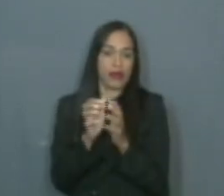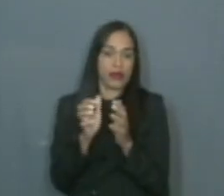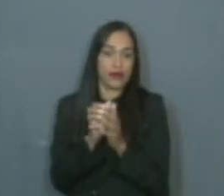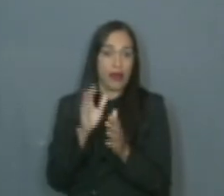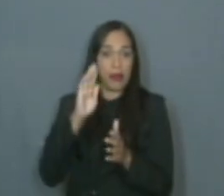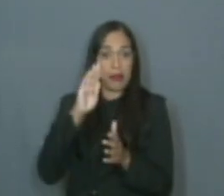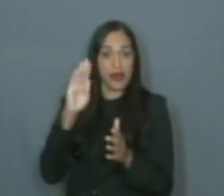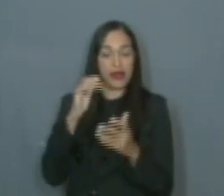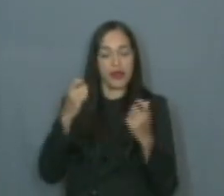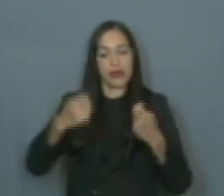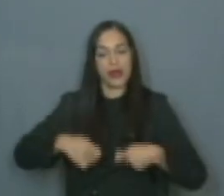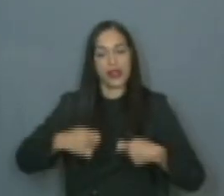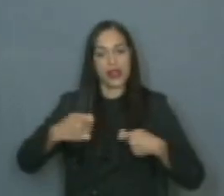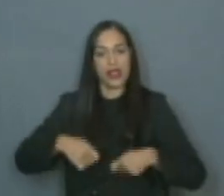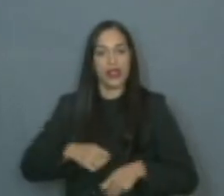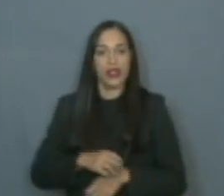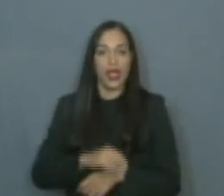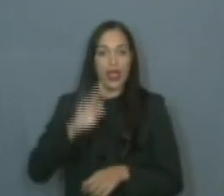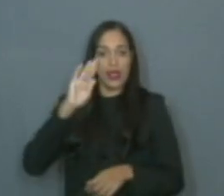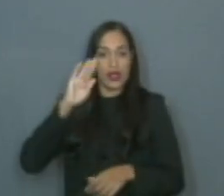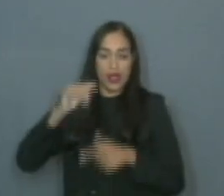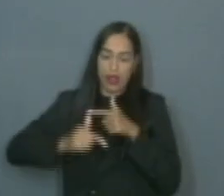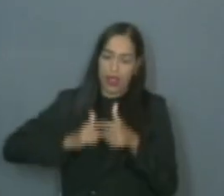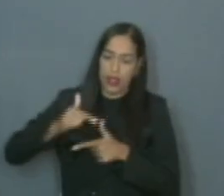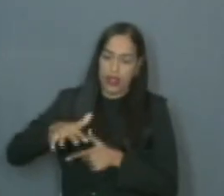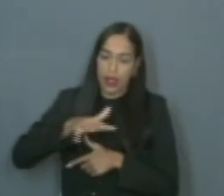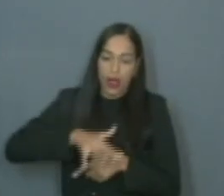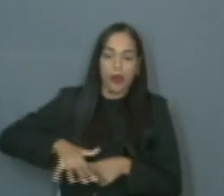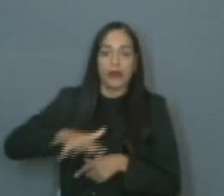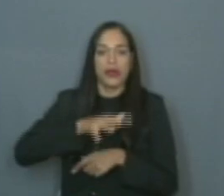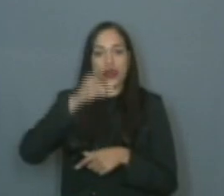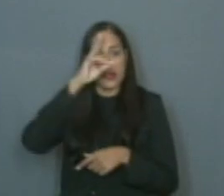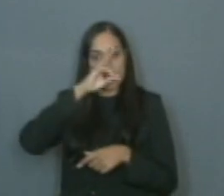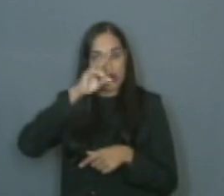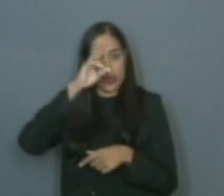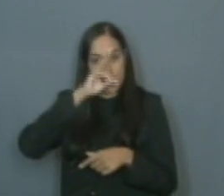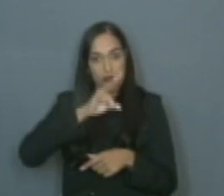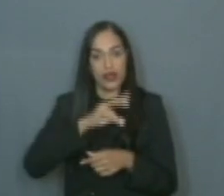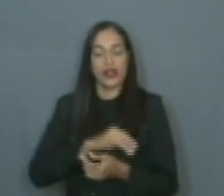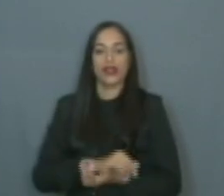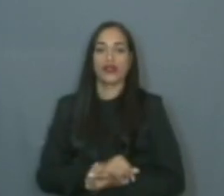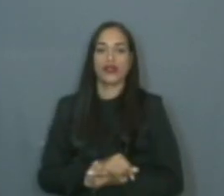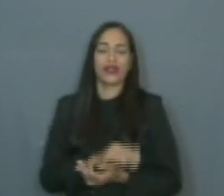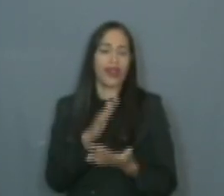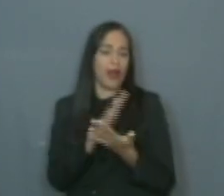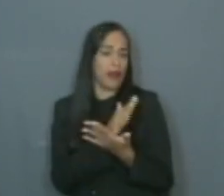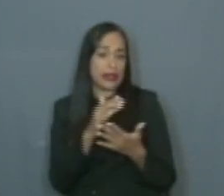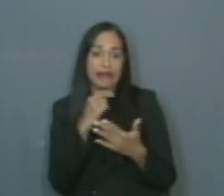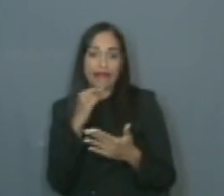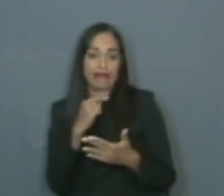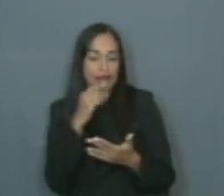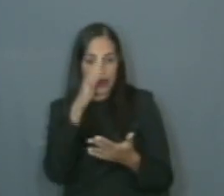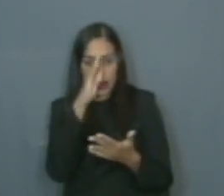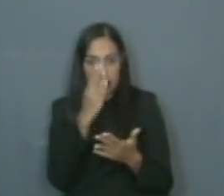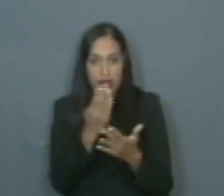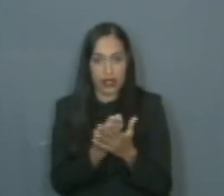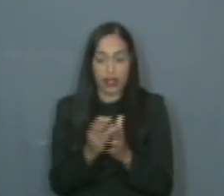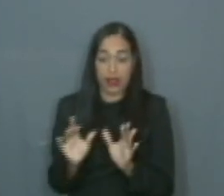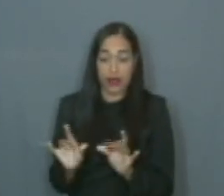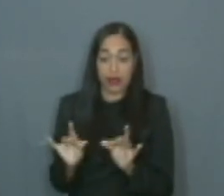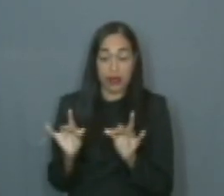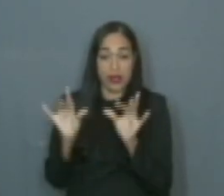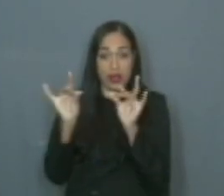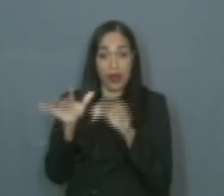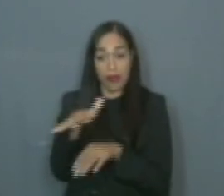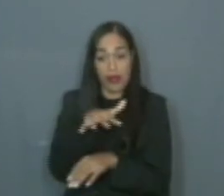daqueles que mais precisam. Destaco algumas obras históricas que muitos ainda estavam desacreditados, especialmente